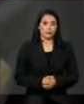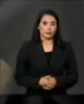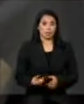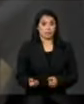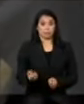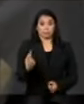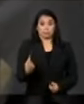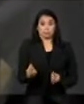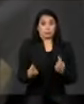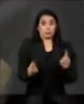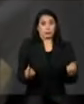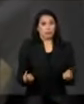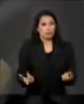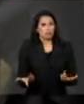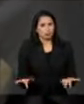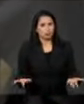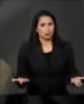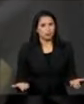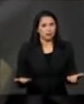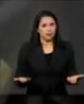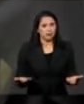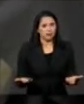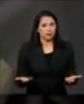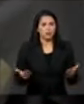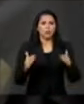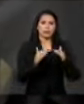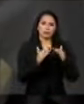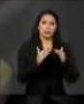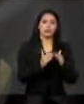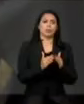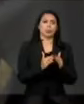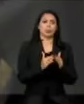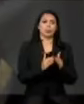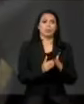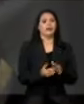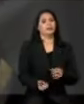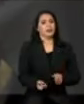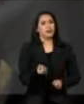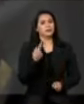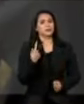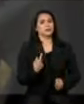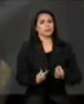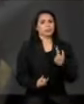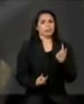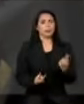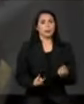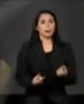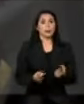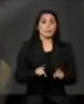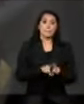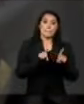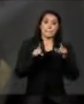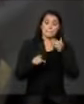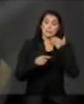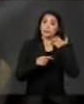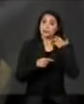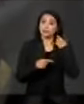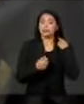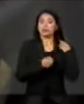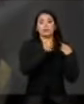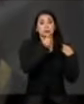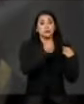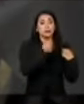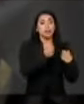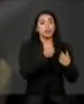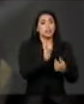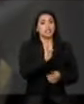ministros, tempos estranhos. Concordo com Vossa Excelência, muito estranho, mas a imprensa ousa dizer qual é que vai